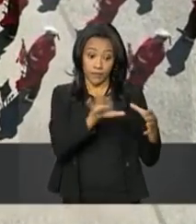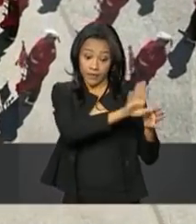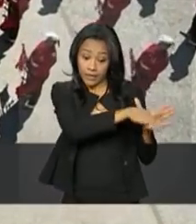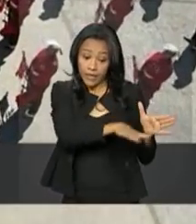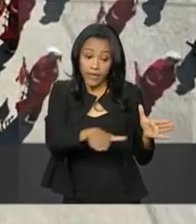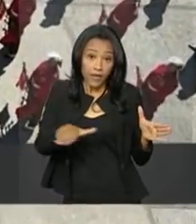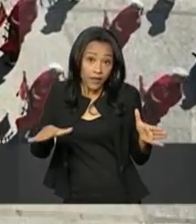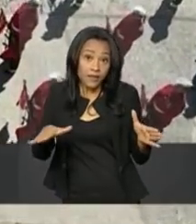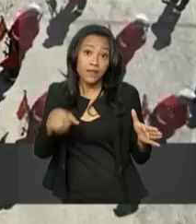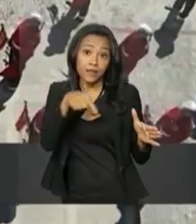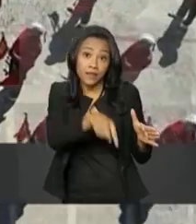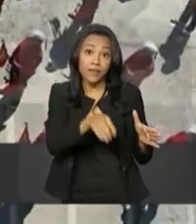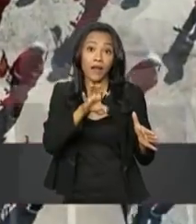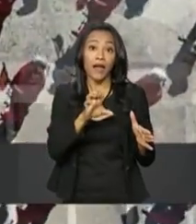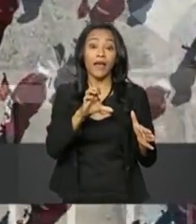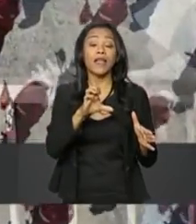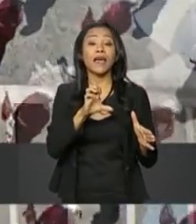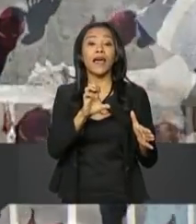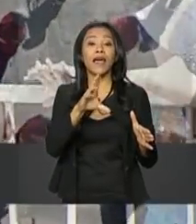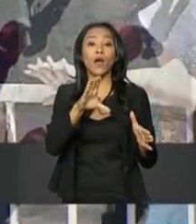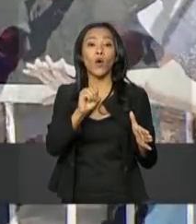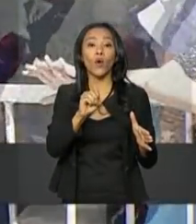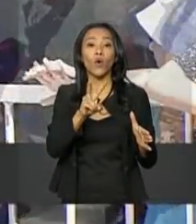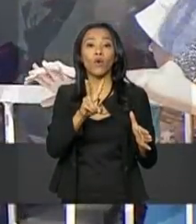Crianças da Ecovila Naval,